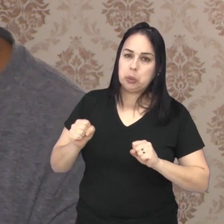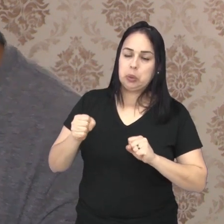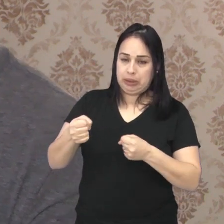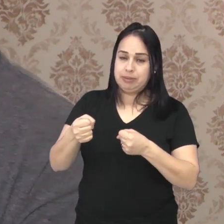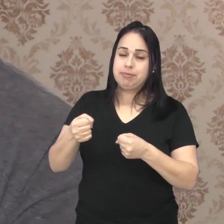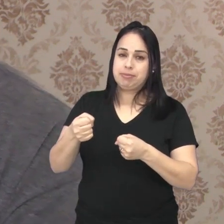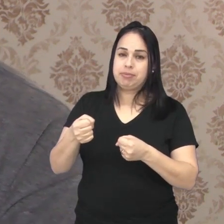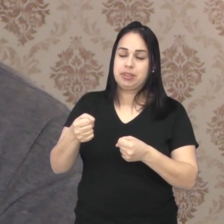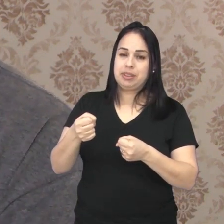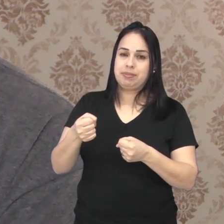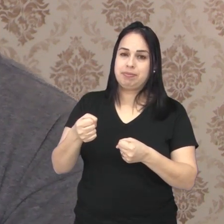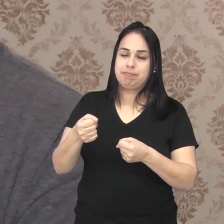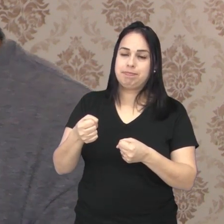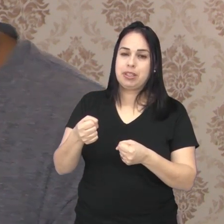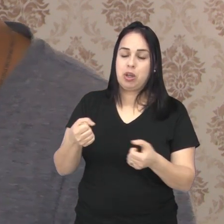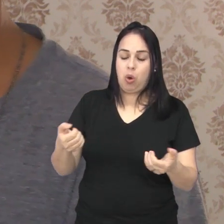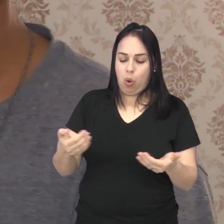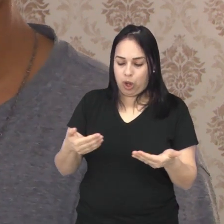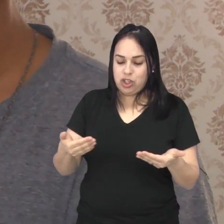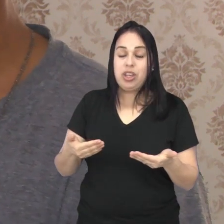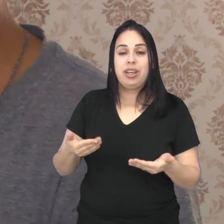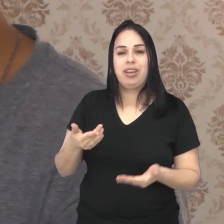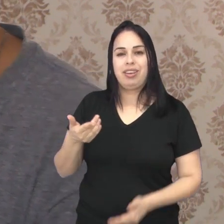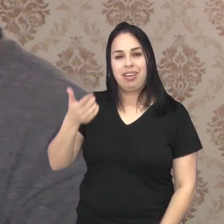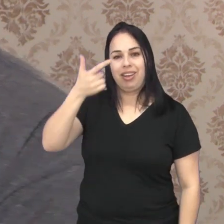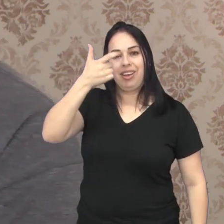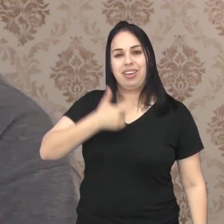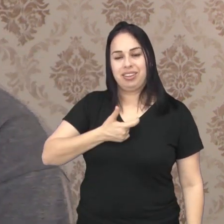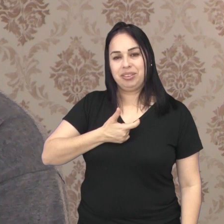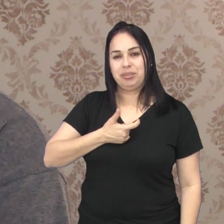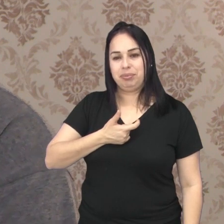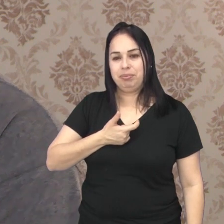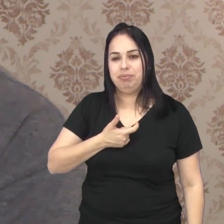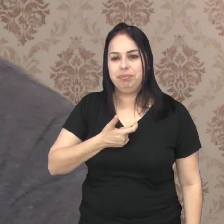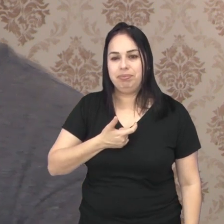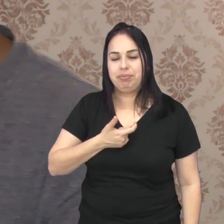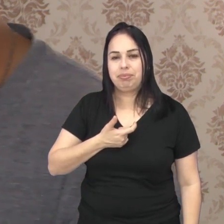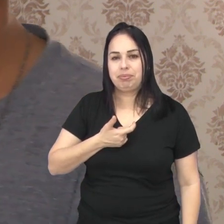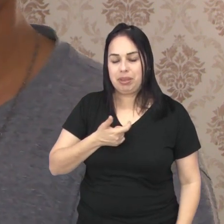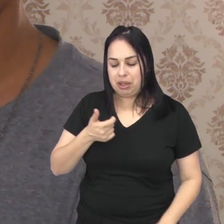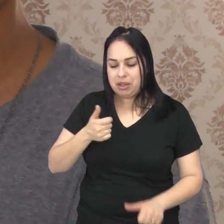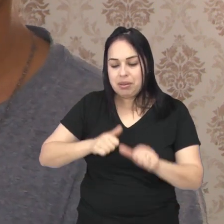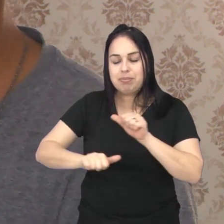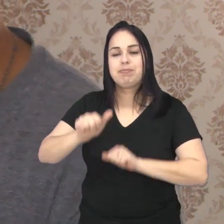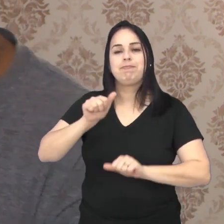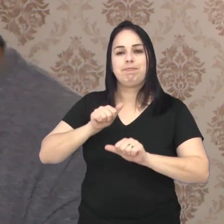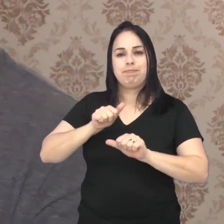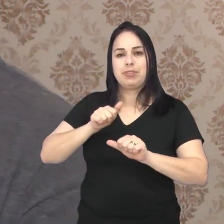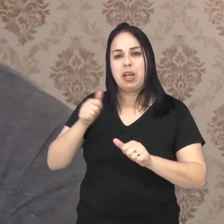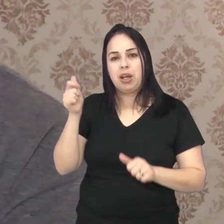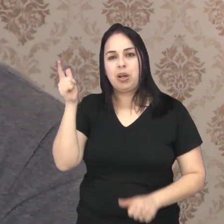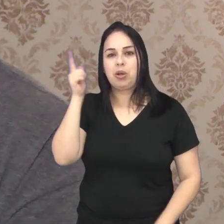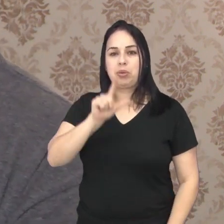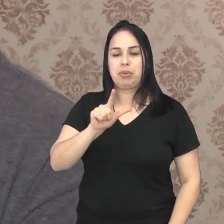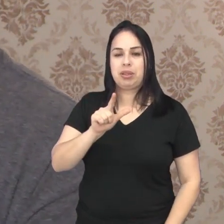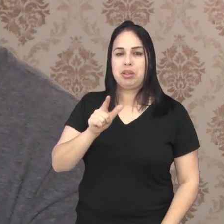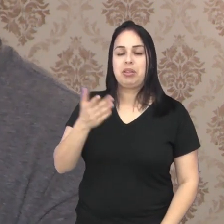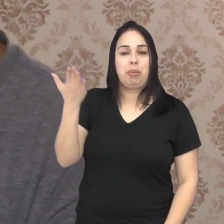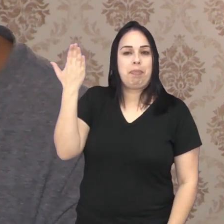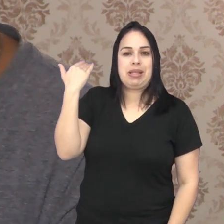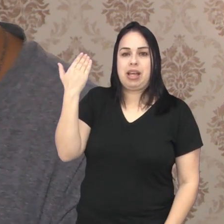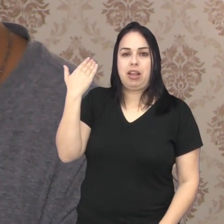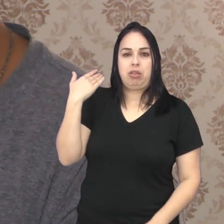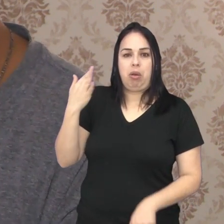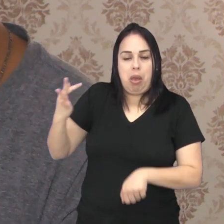acreditou nele. E por isso que hoje, o Valdir de hoje, foi tudo por causa dele, né? Que ele